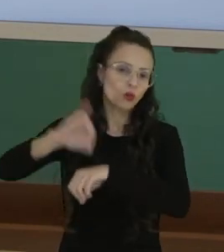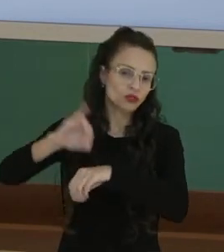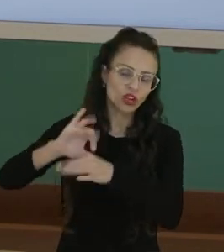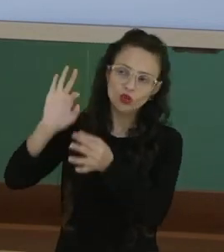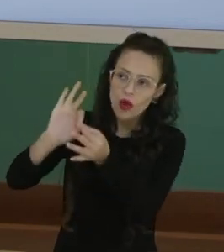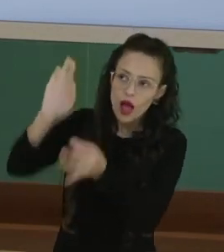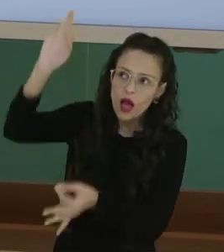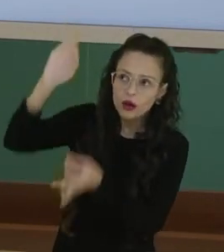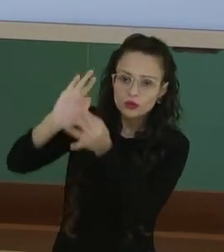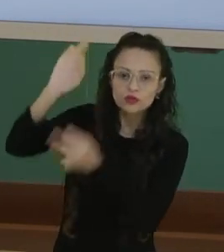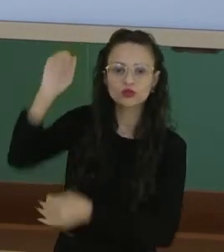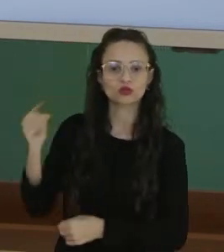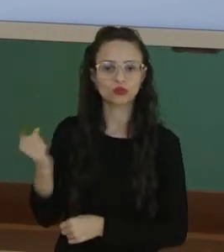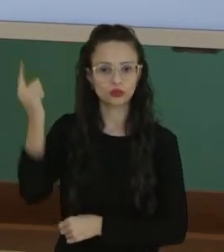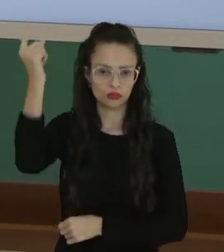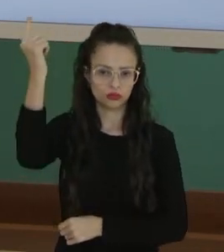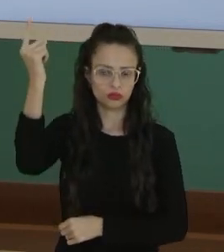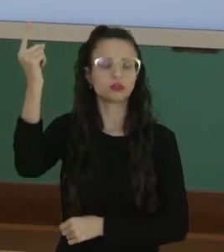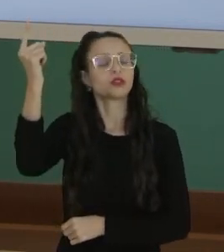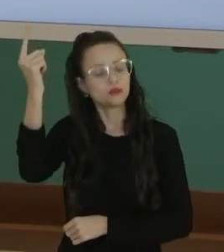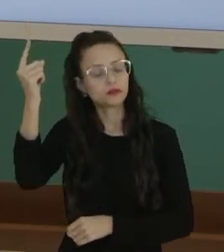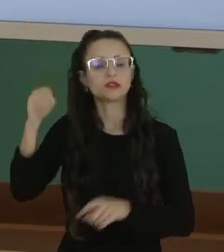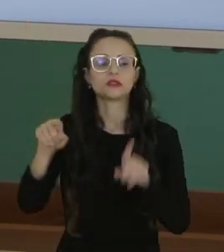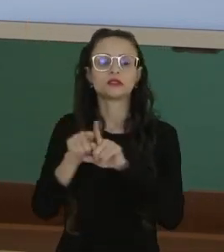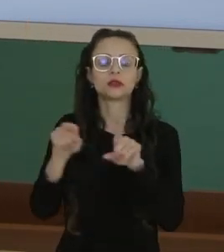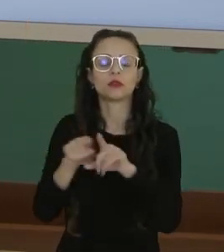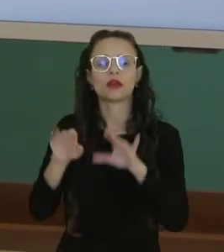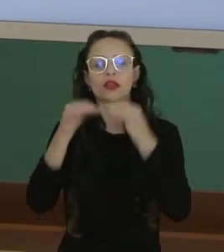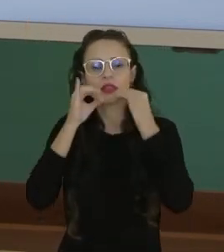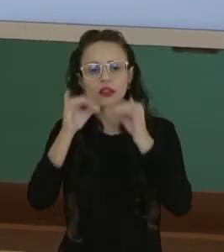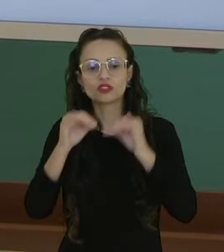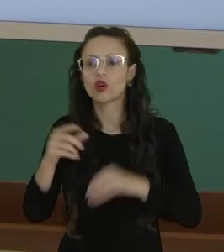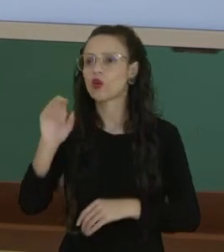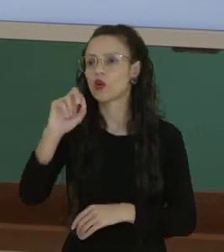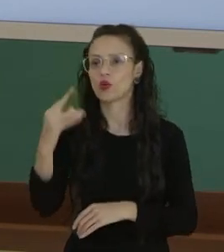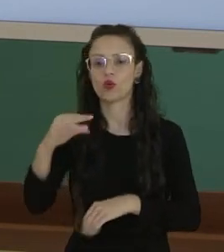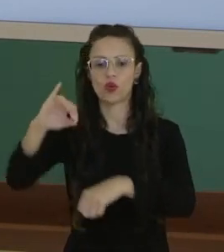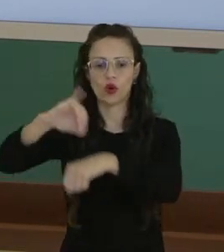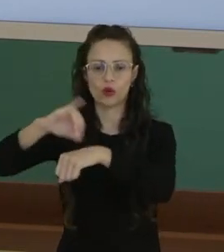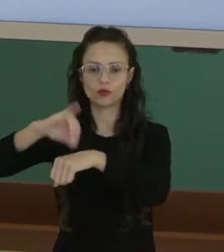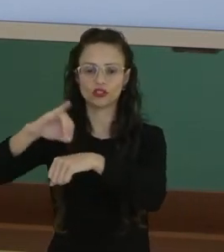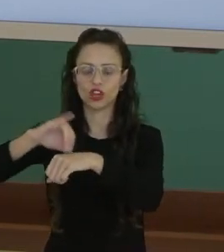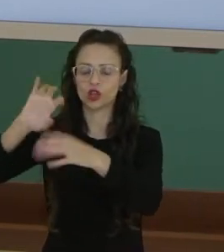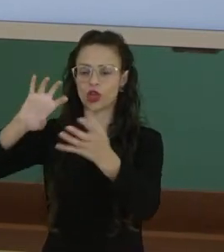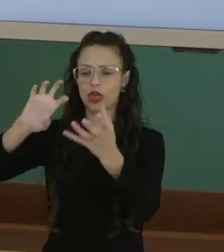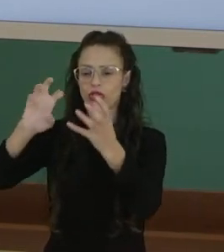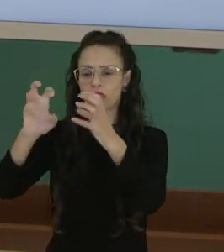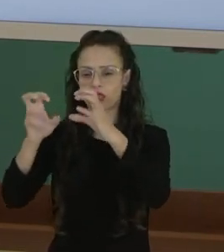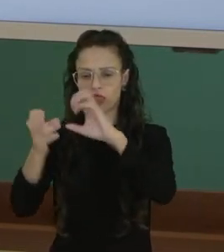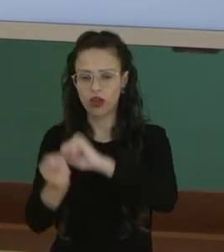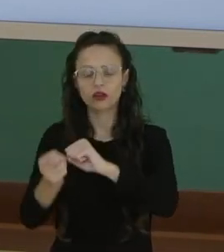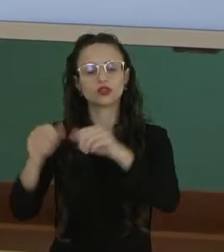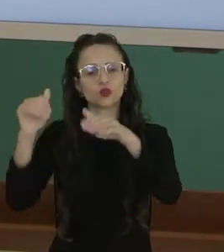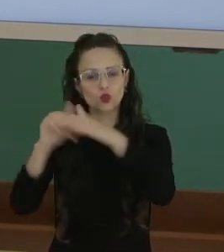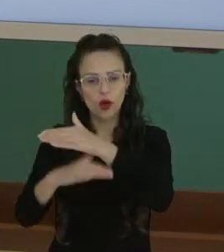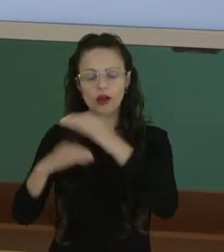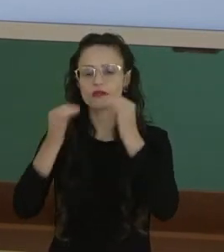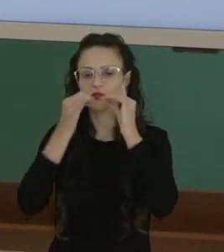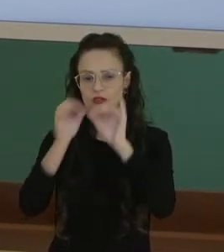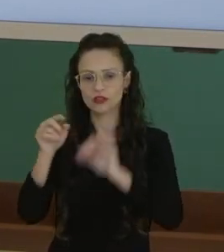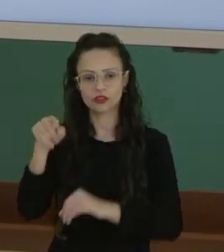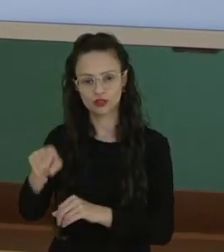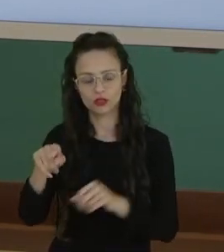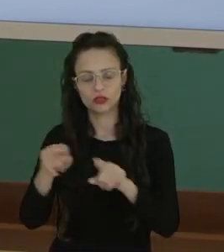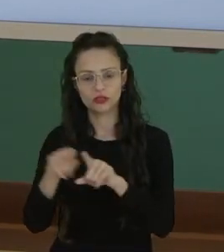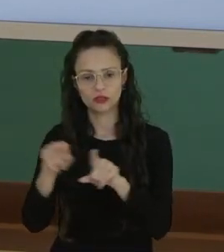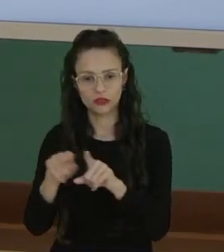altura, certo? Em relação a um certo referencial. É um objeto que se deforma e armazena aquela energia